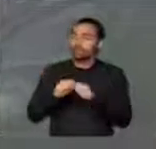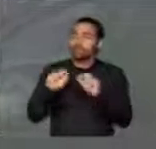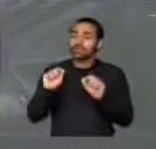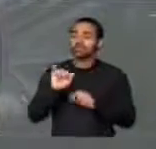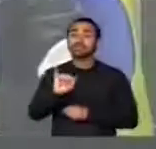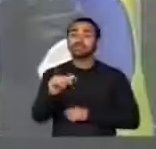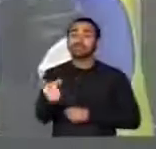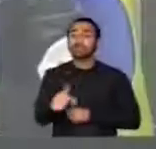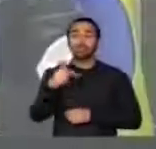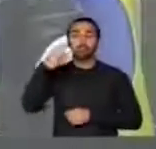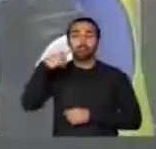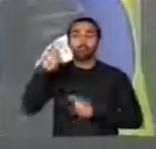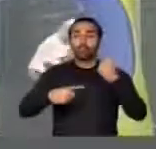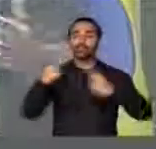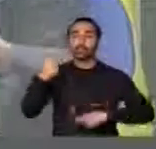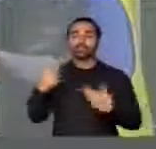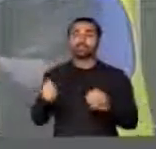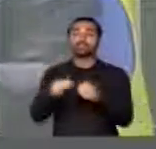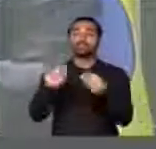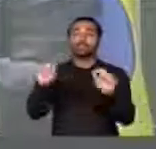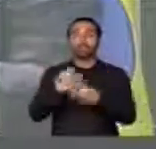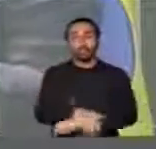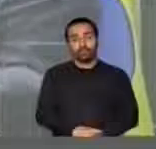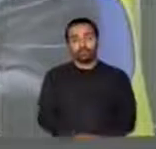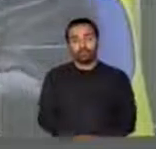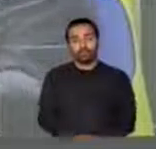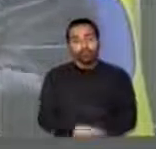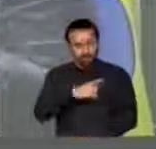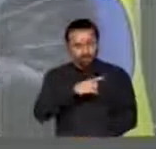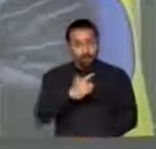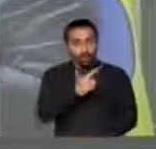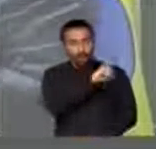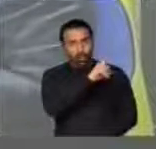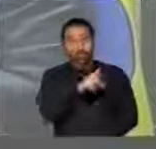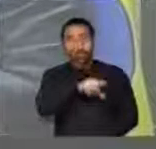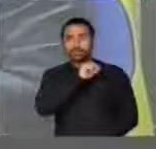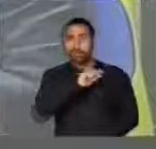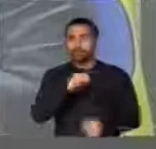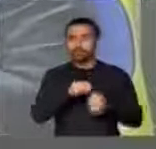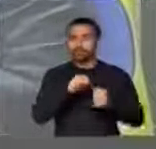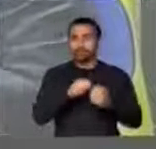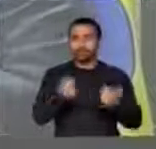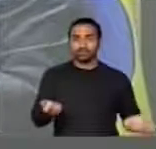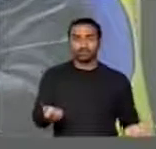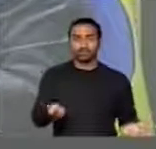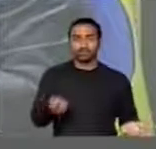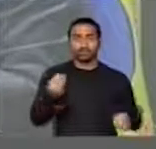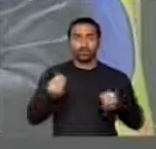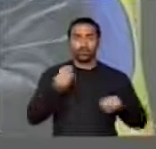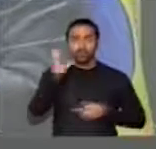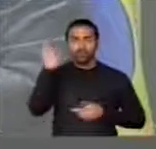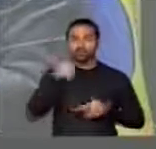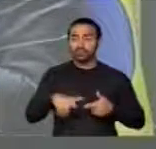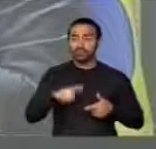política? Qual é a alternativa que nós temos para resolver os nossos problemas fora da